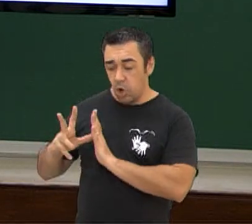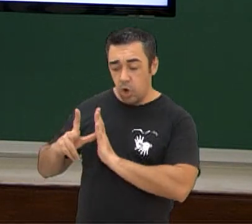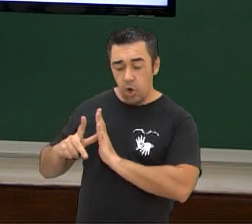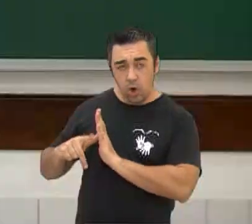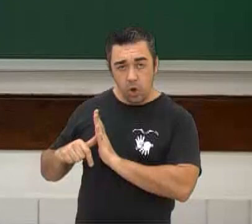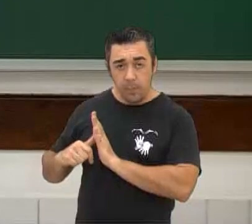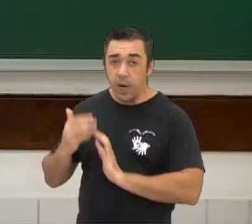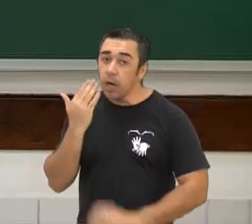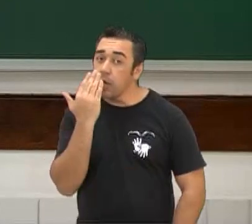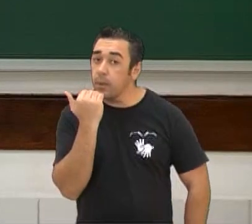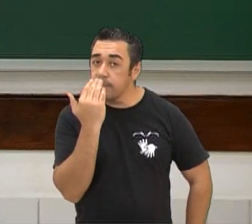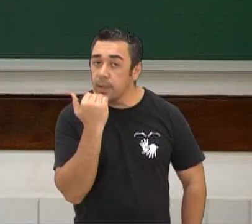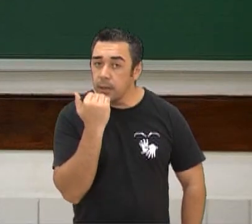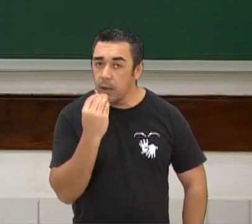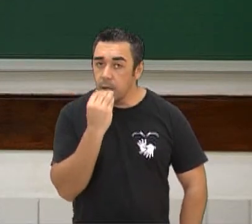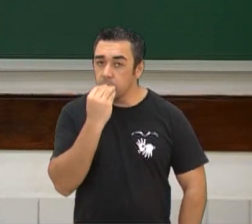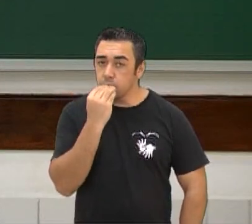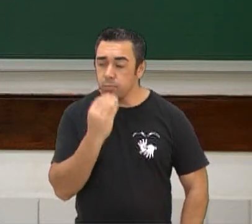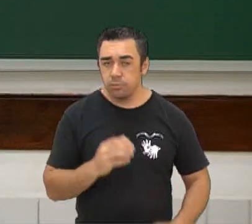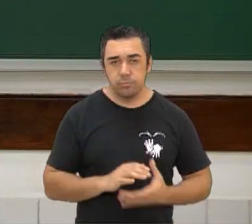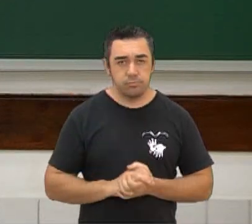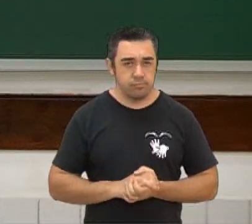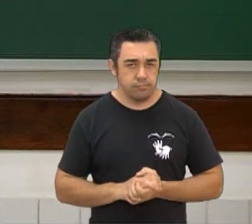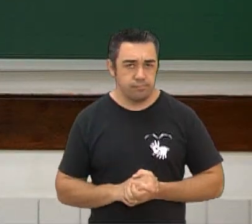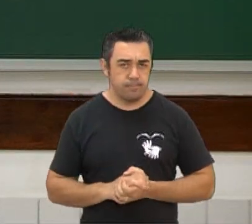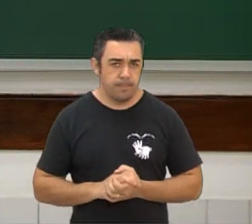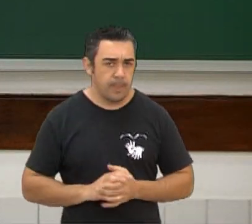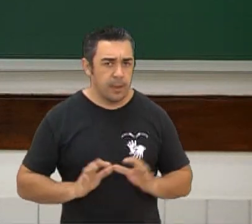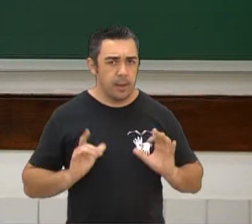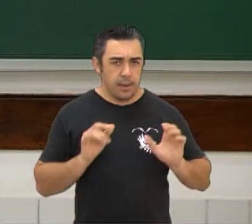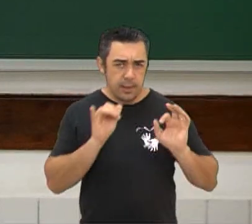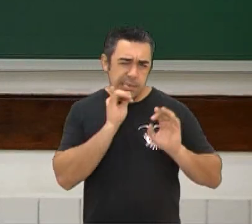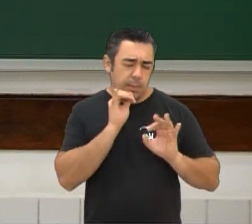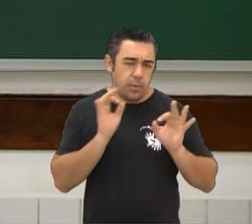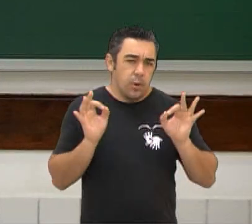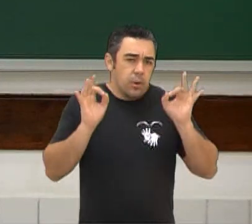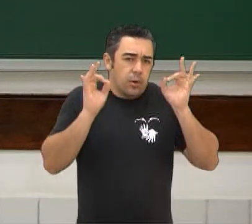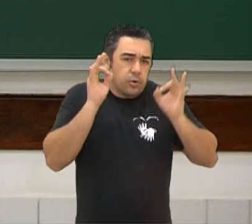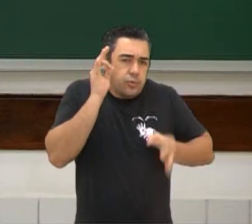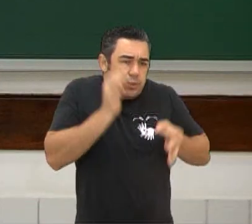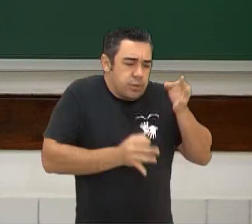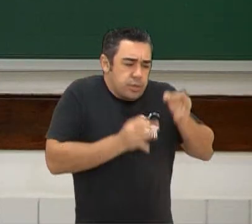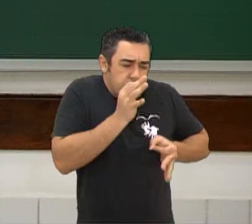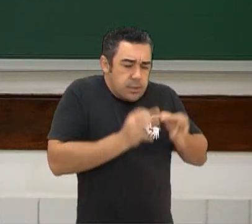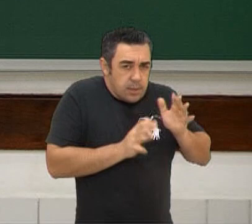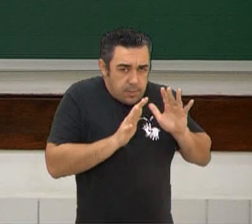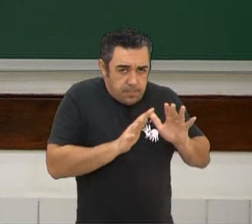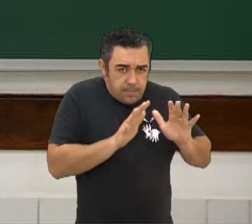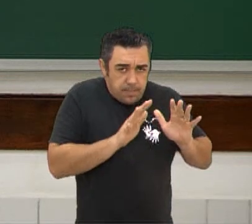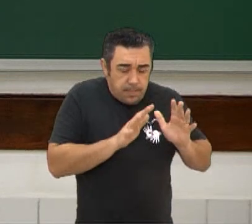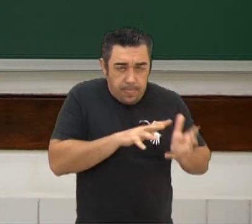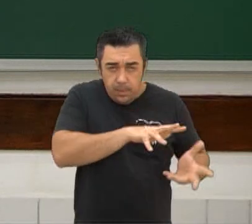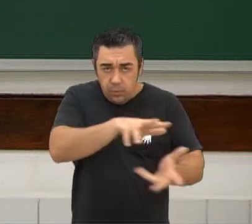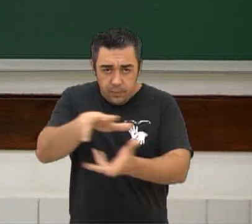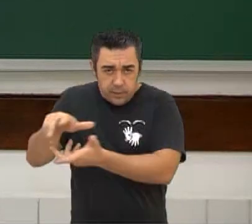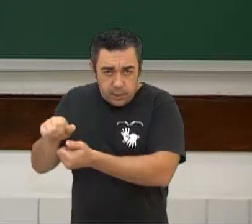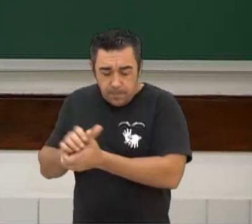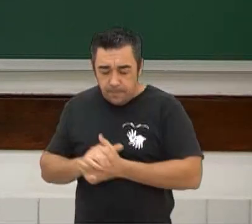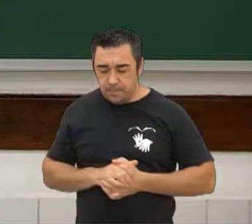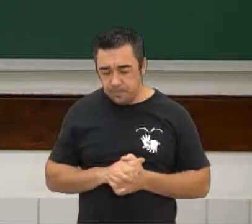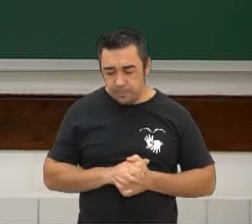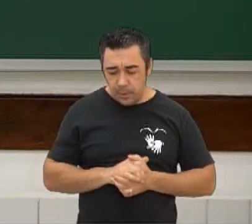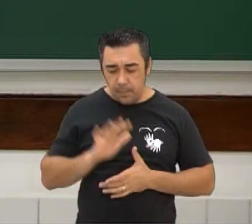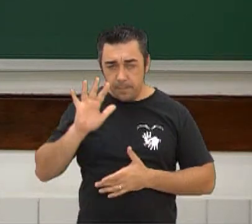comer. Então, nós temos lá o universal, justiça. Nós temos um caso particular, né? Uma criança, uma